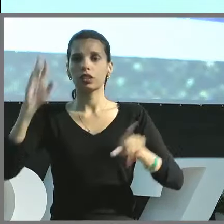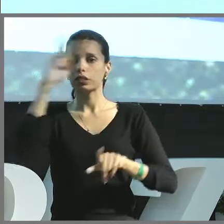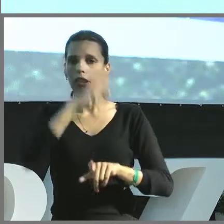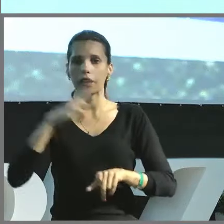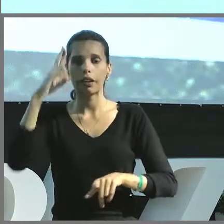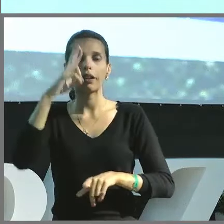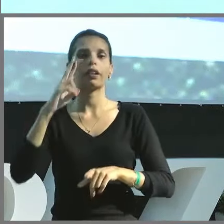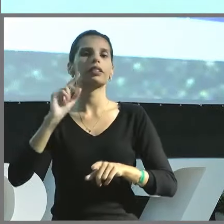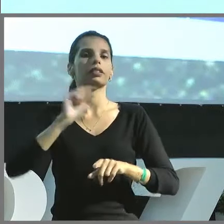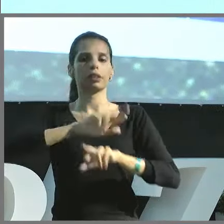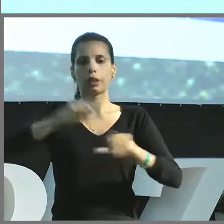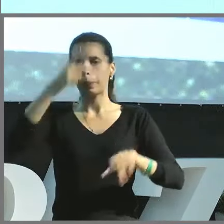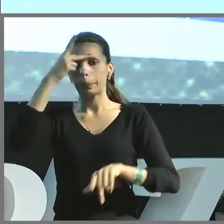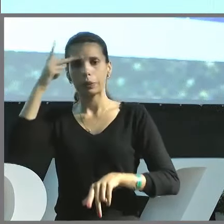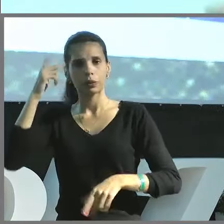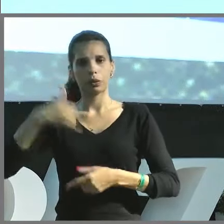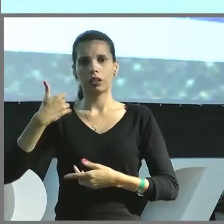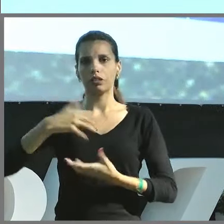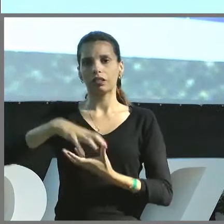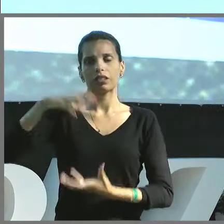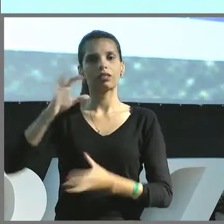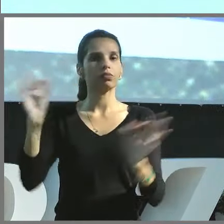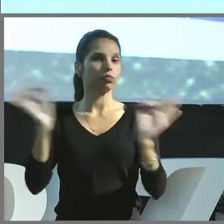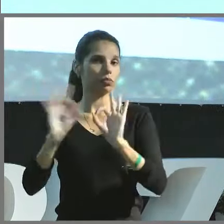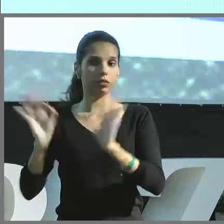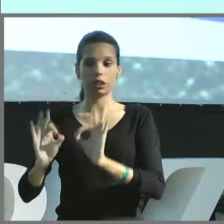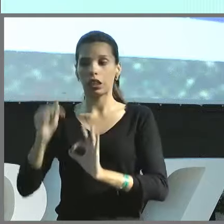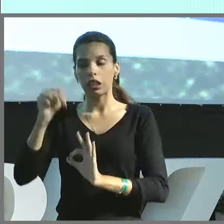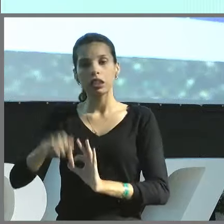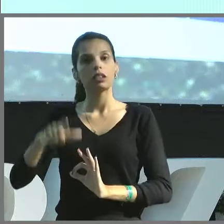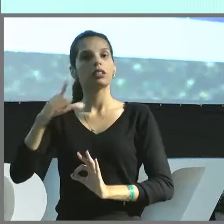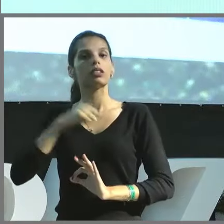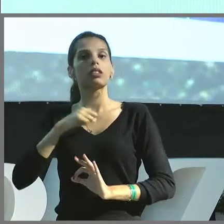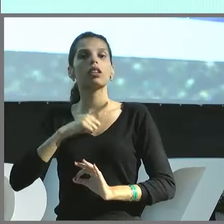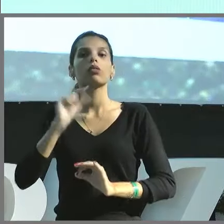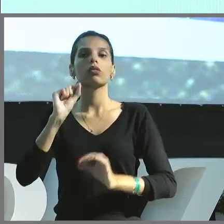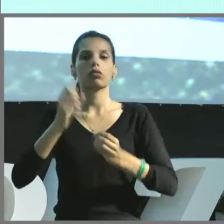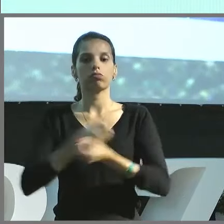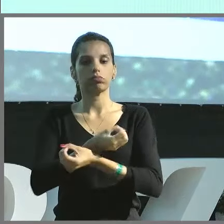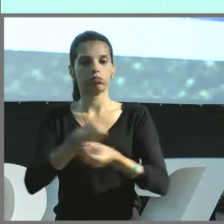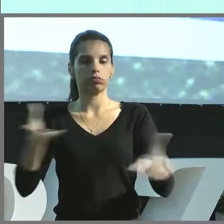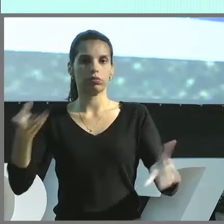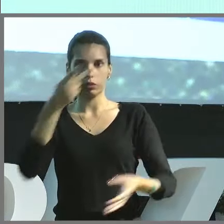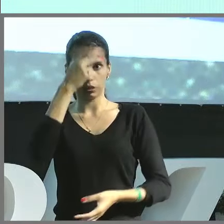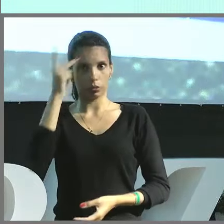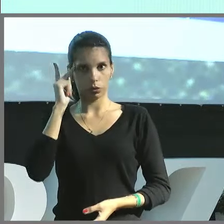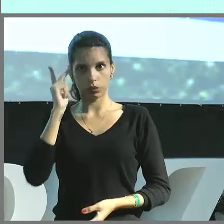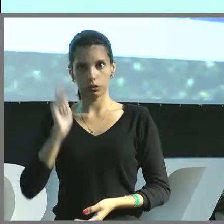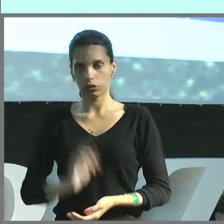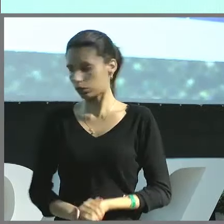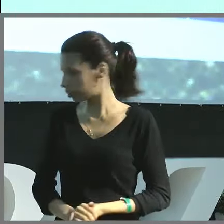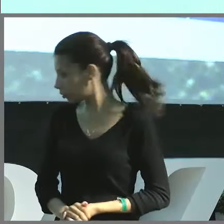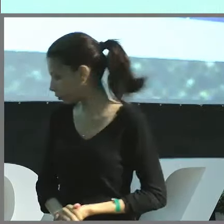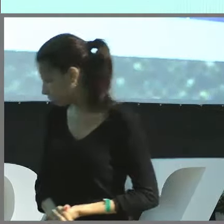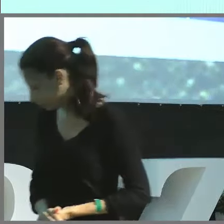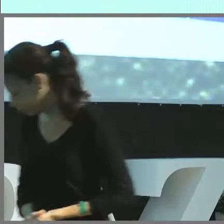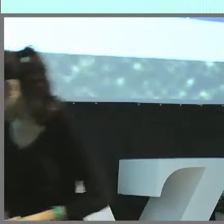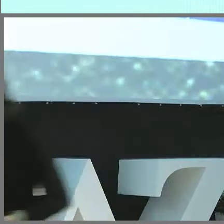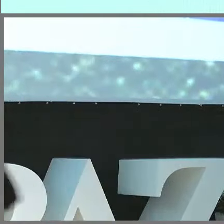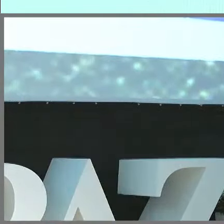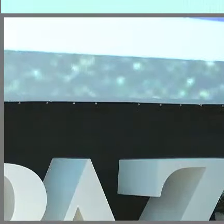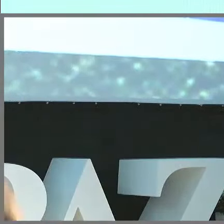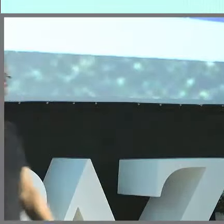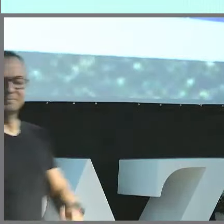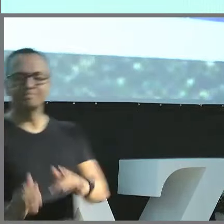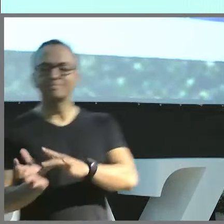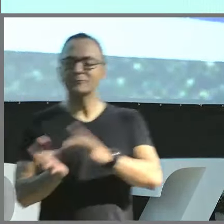de gênero, de faixa etária, deixai que venham a mim as criancinhas, não as embaraçais. Era esse homem